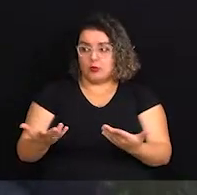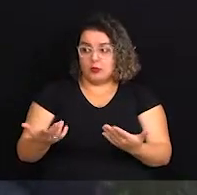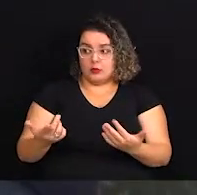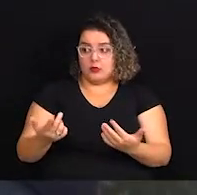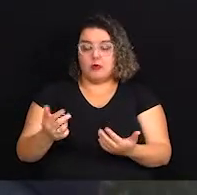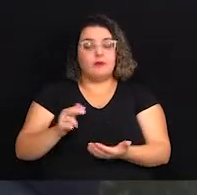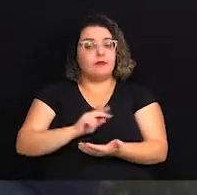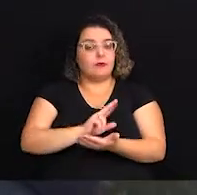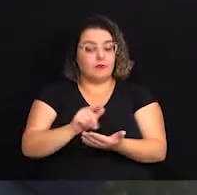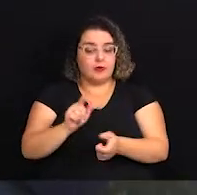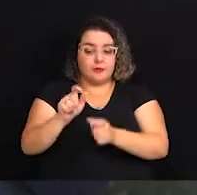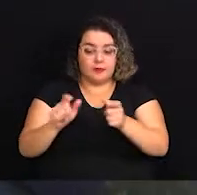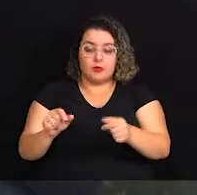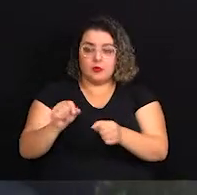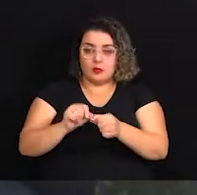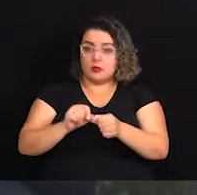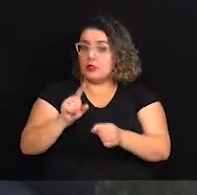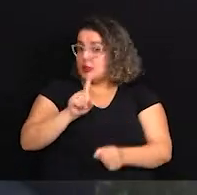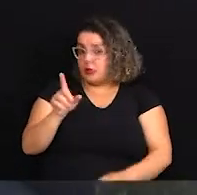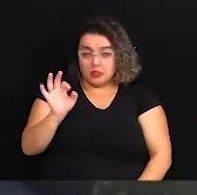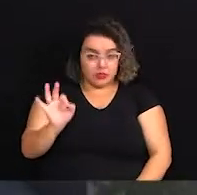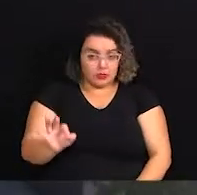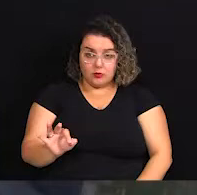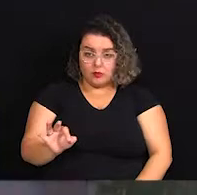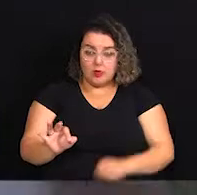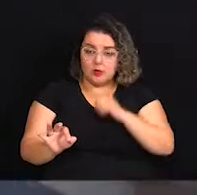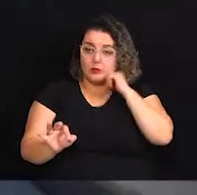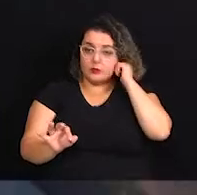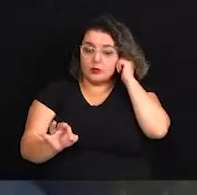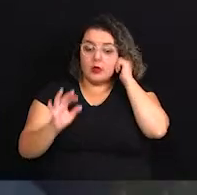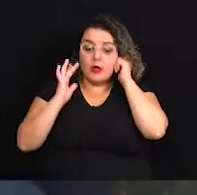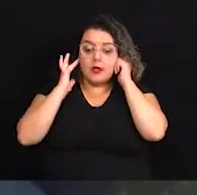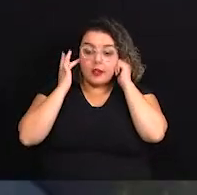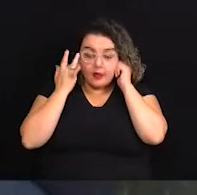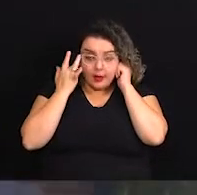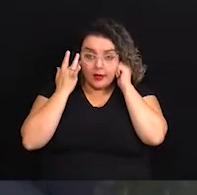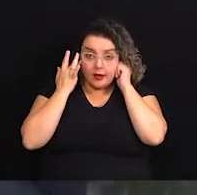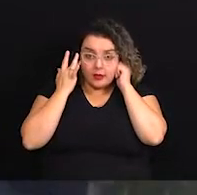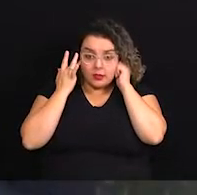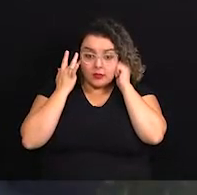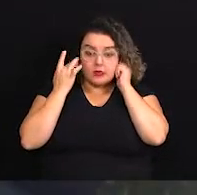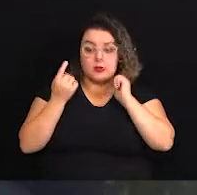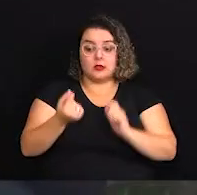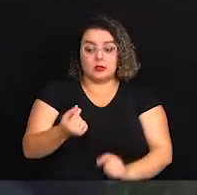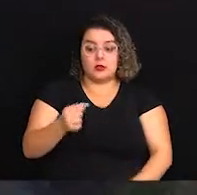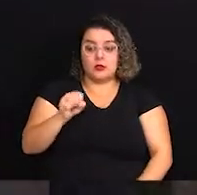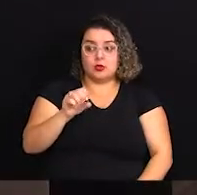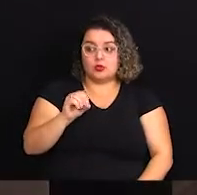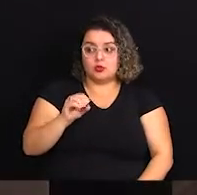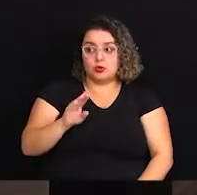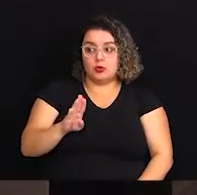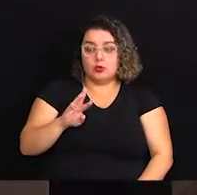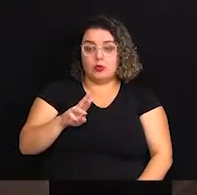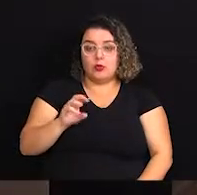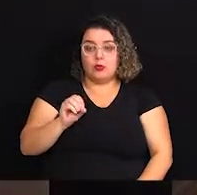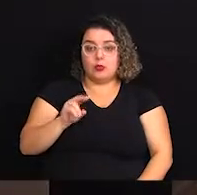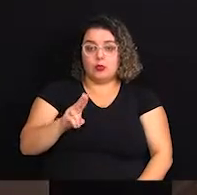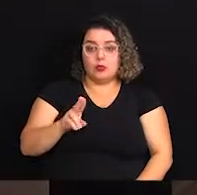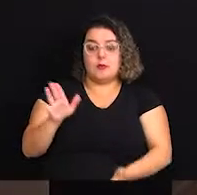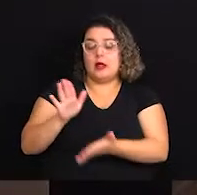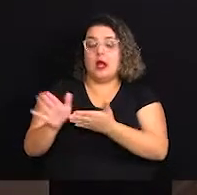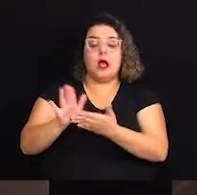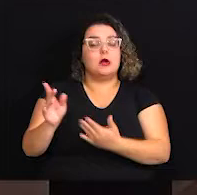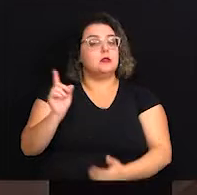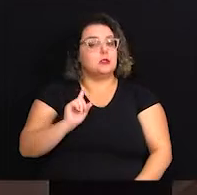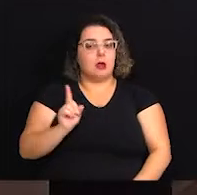muita gente faz, e isso não está certo, é você achar que esse dinheiro que sobrou ele serve para gastar.